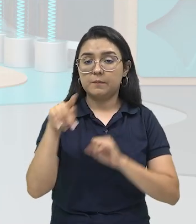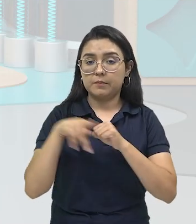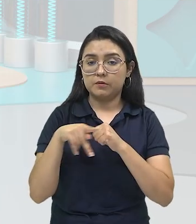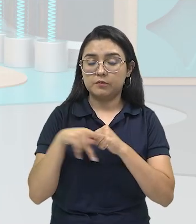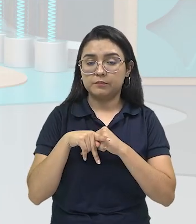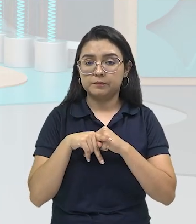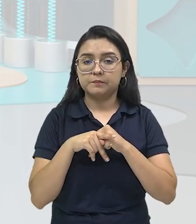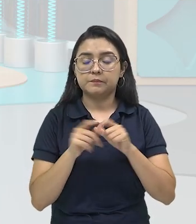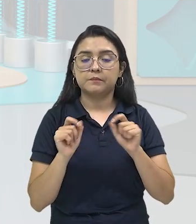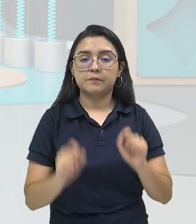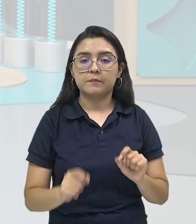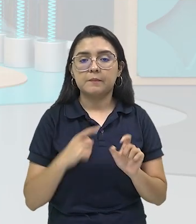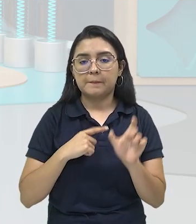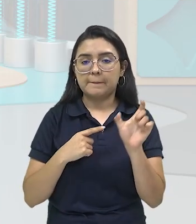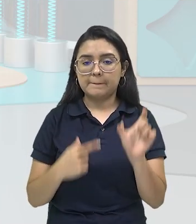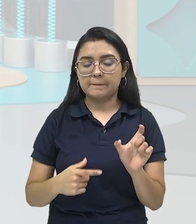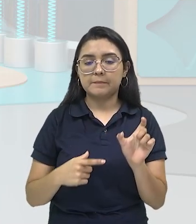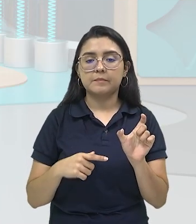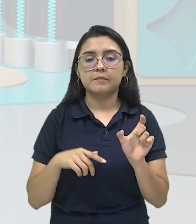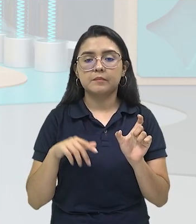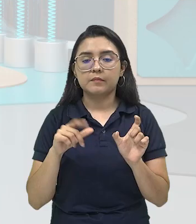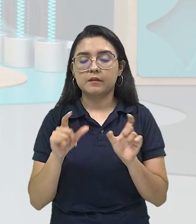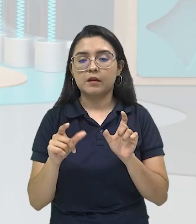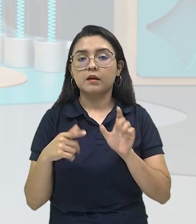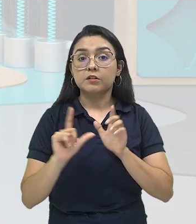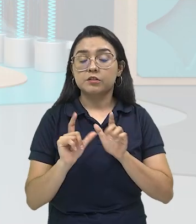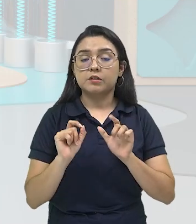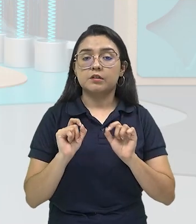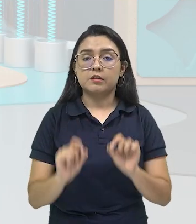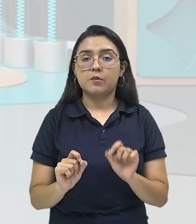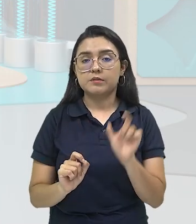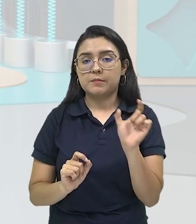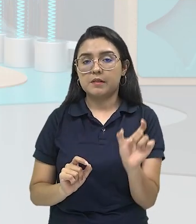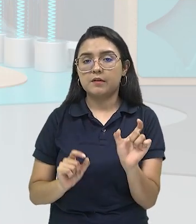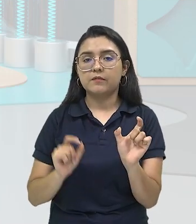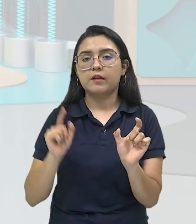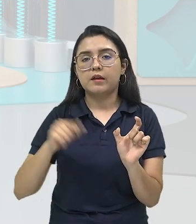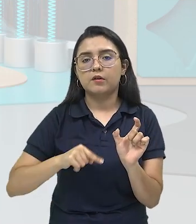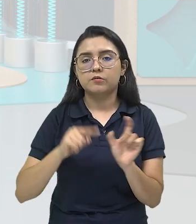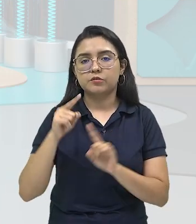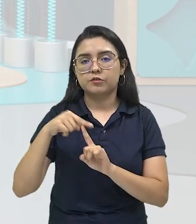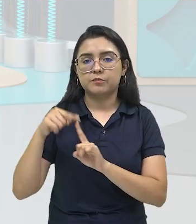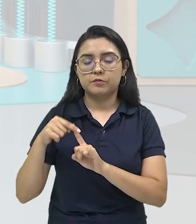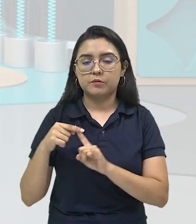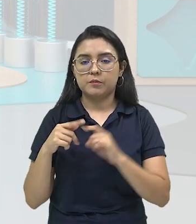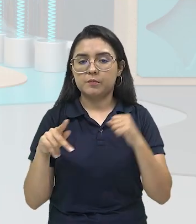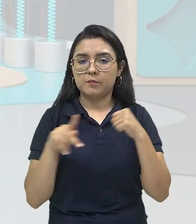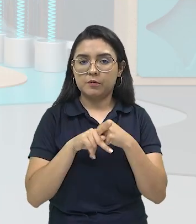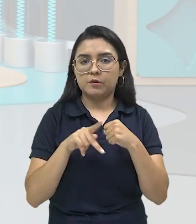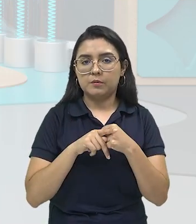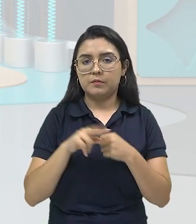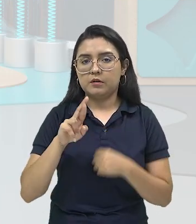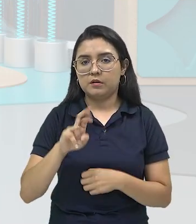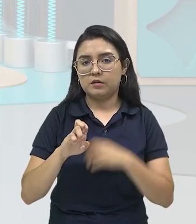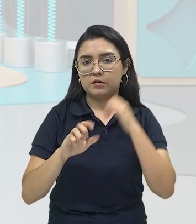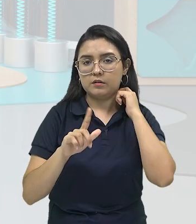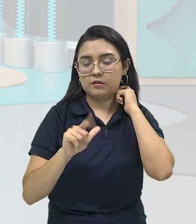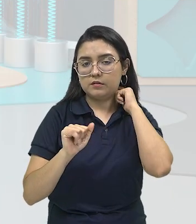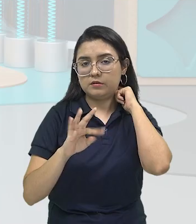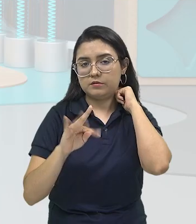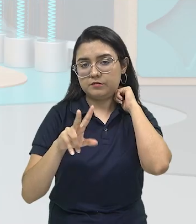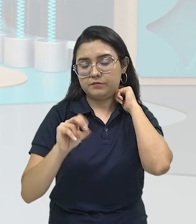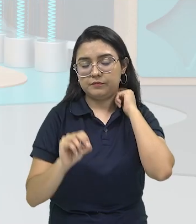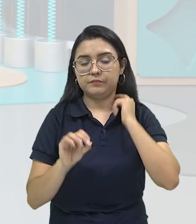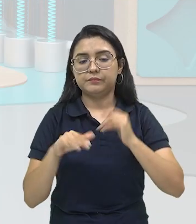termo antecedente, certo? E essa palavra, ela é classificada como pronome relativo. Então, o quezinho que a